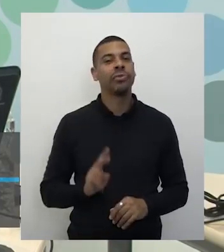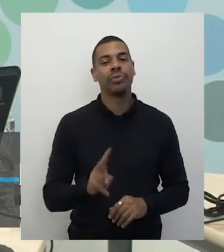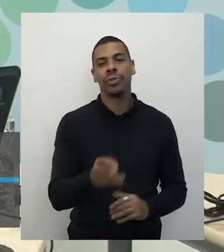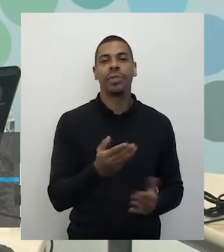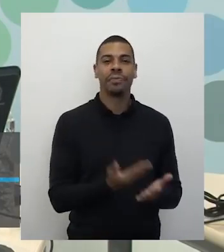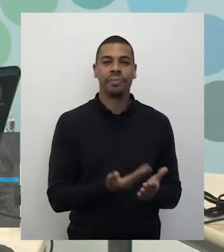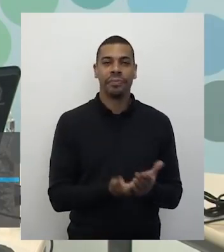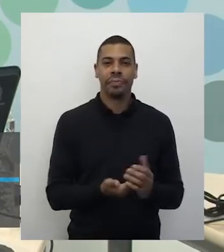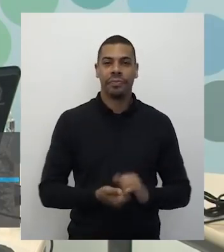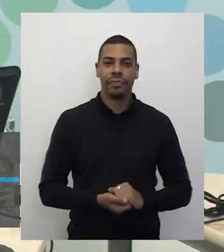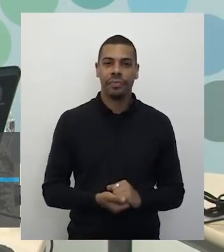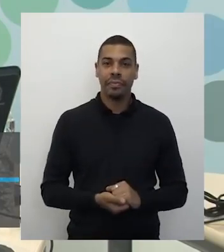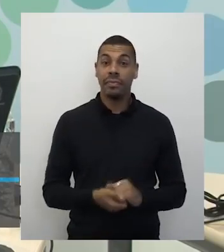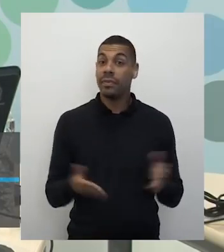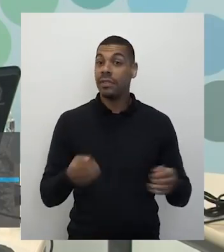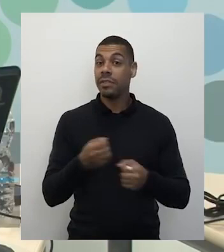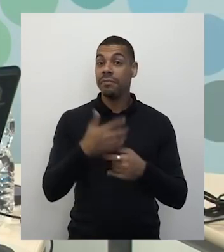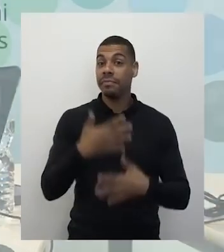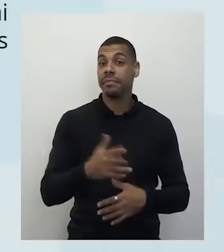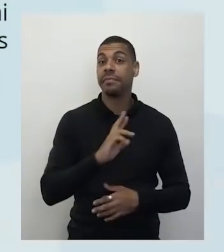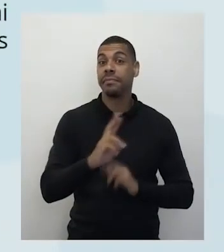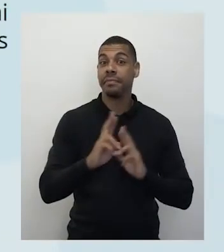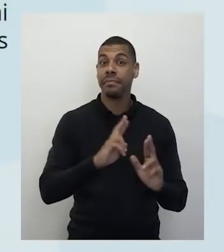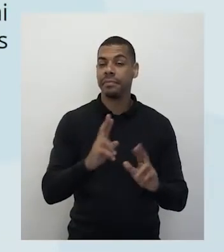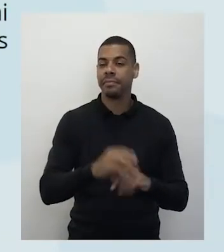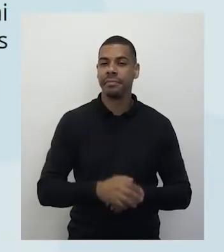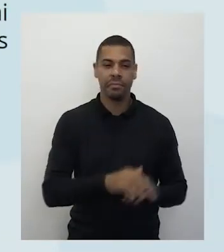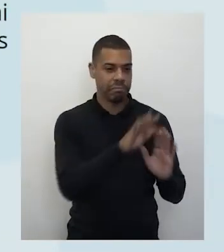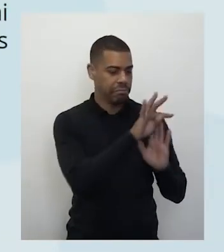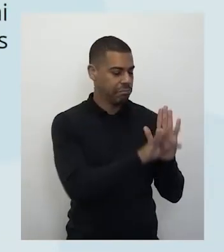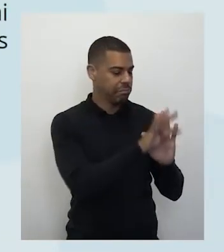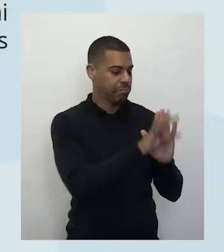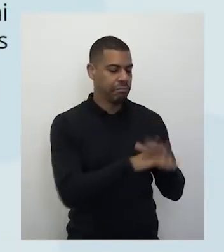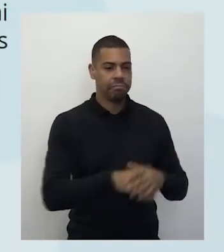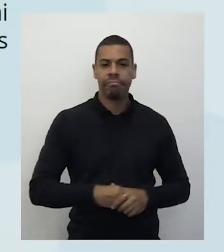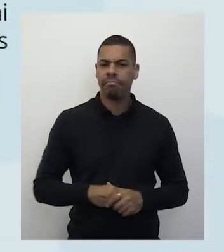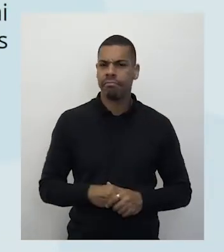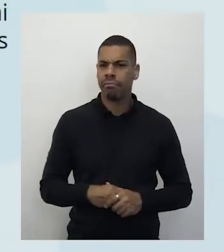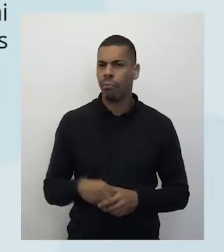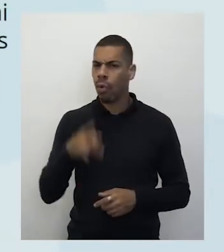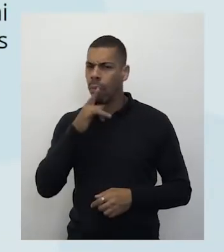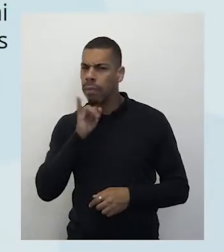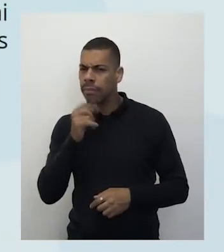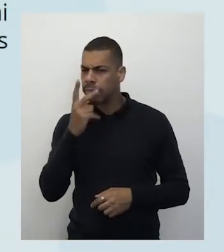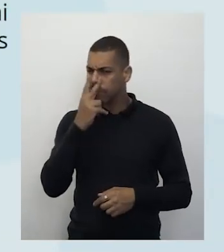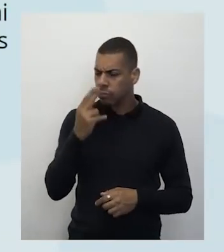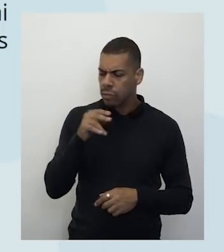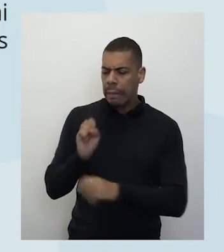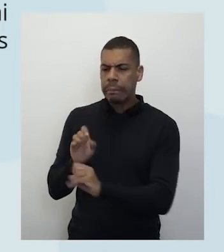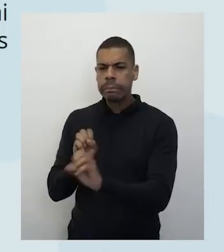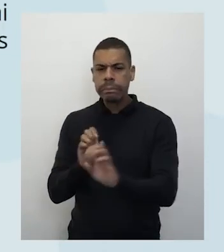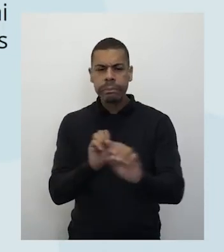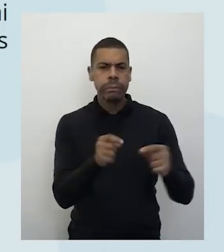aí. Responda no chat. Agora a gente vai analisar o texto. Ei, o pai achou que ensinar a